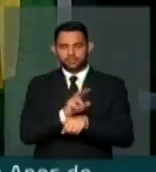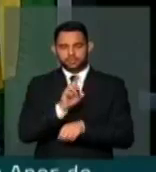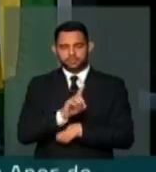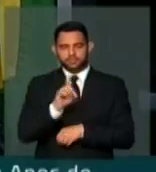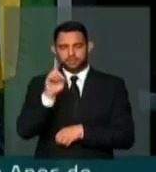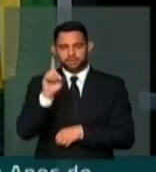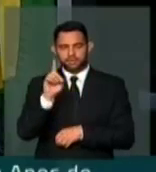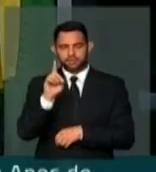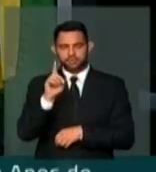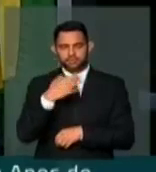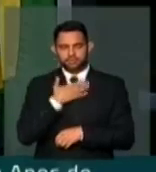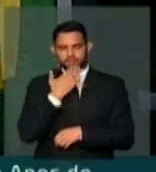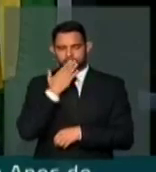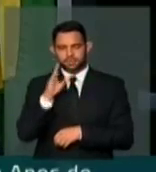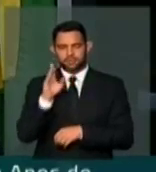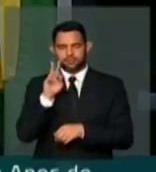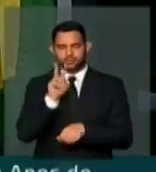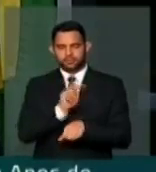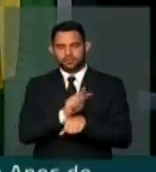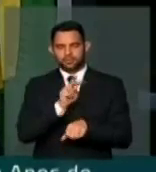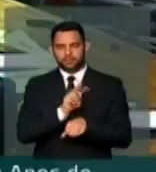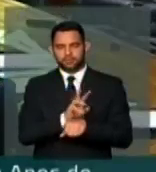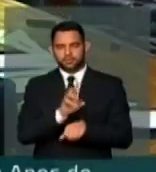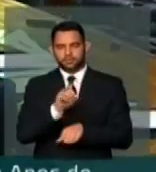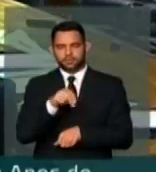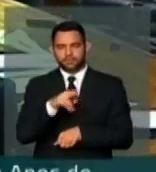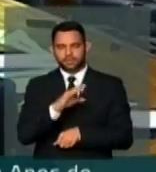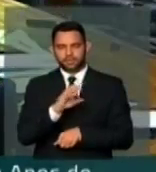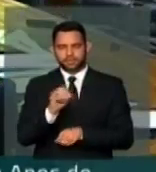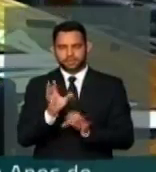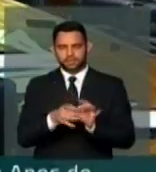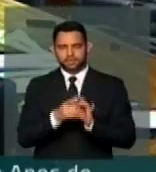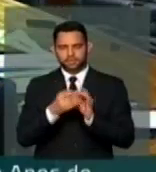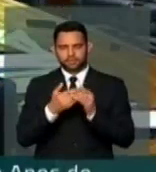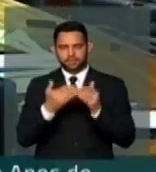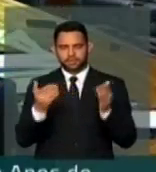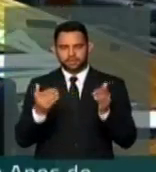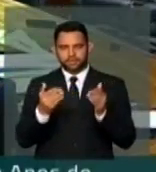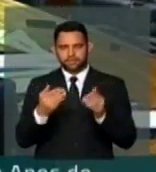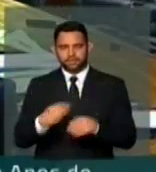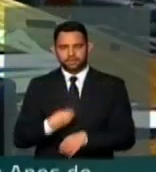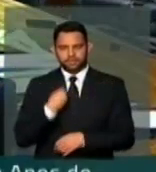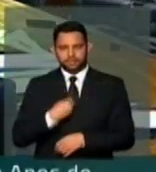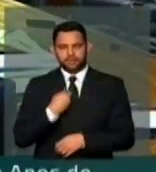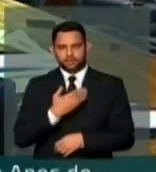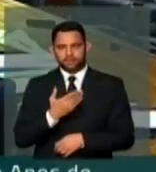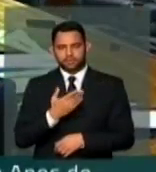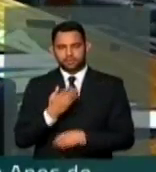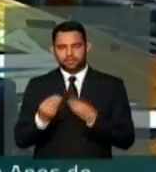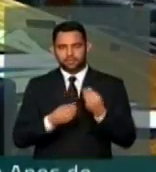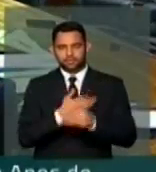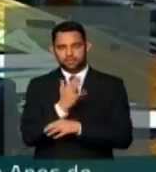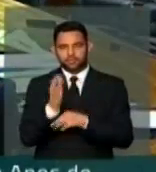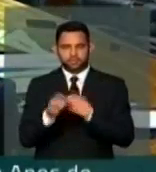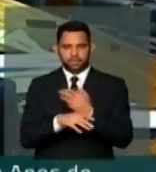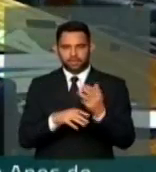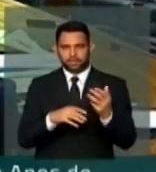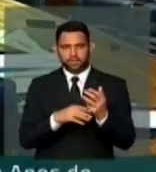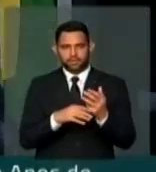Deus, prometo defender a democracia, a liberdade, a vida, o meio